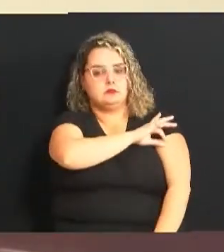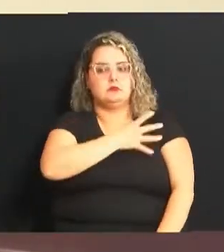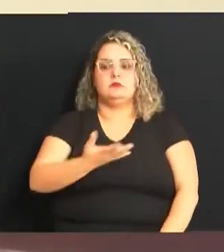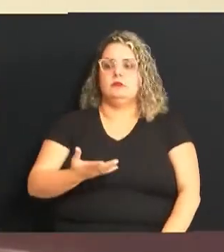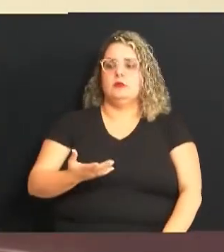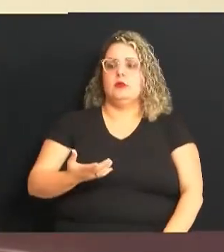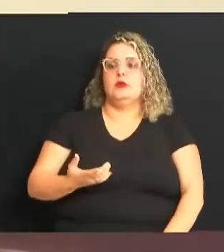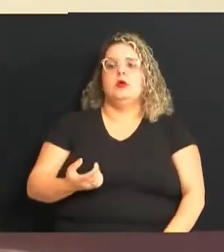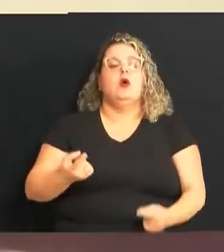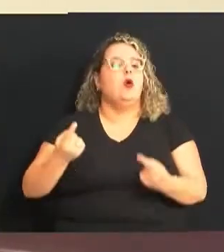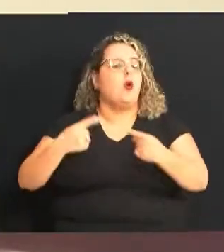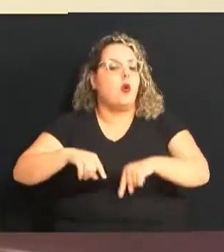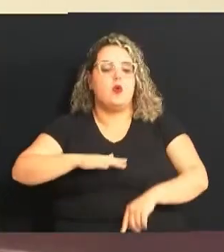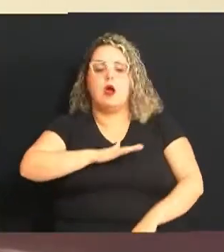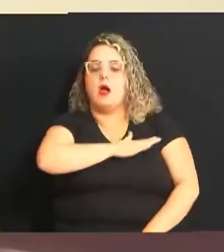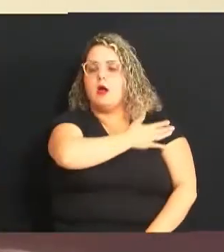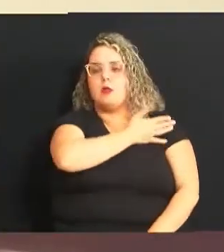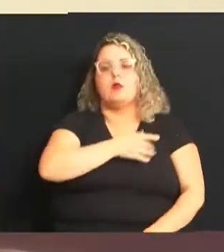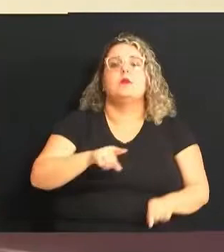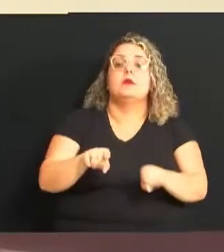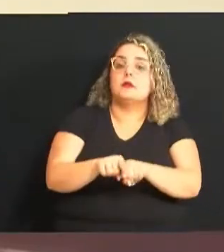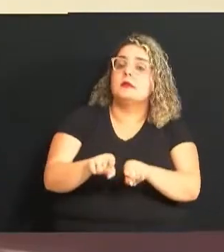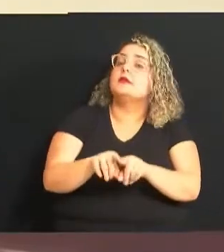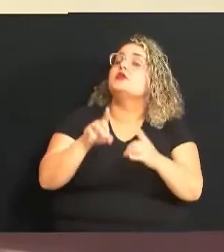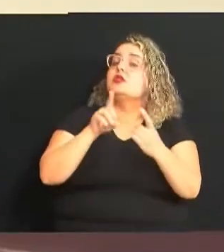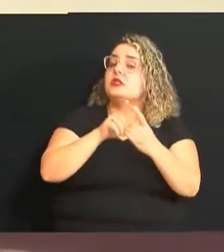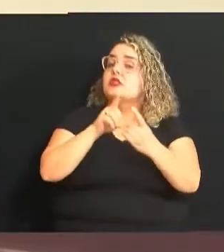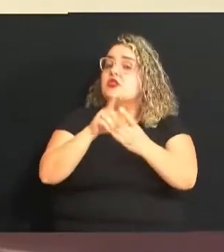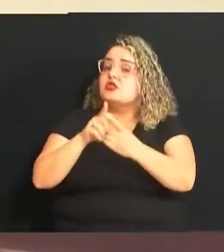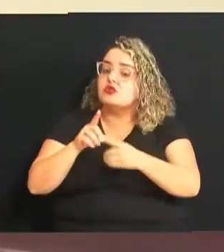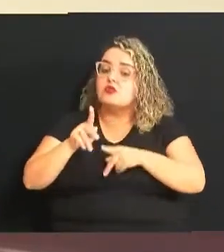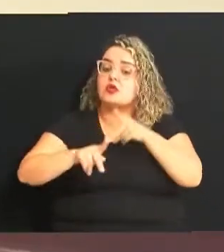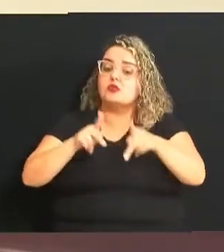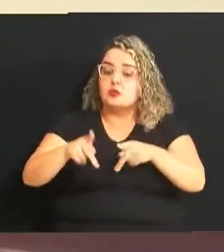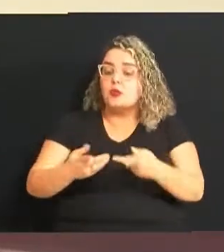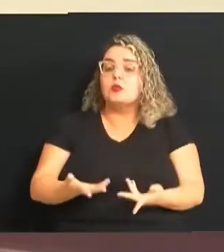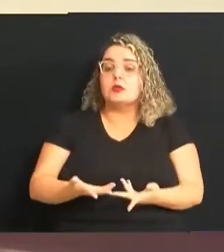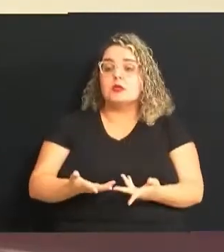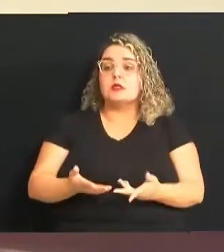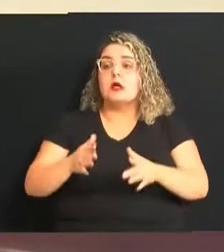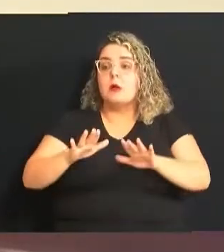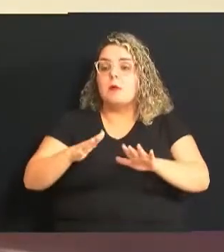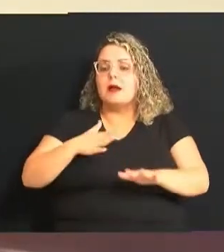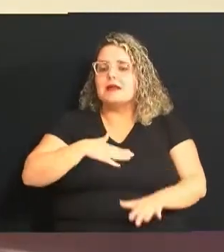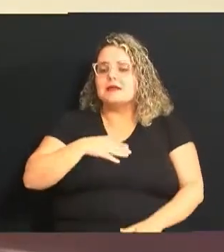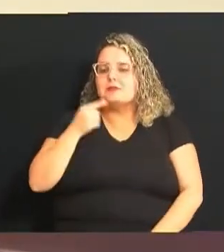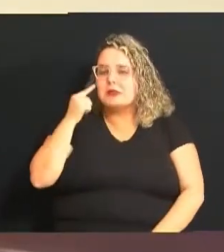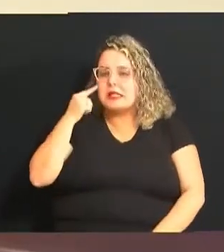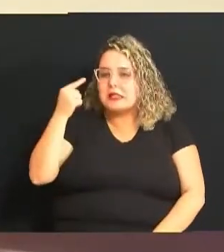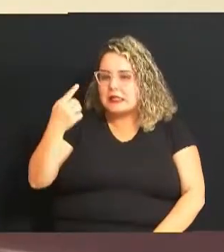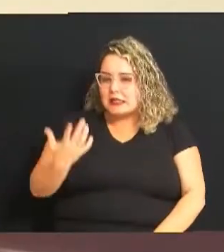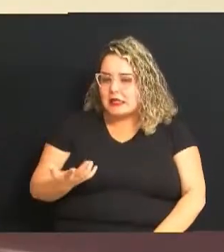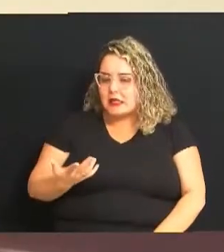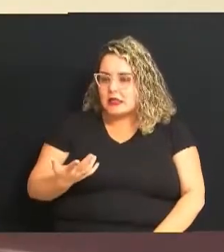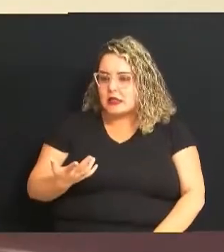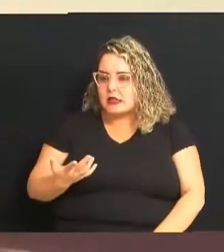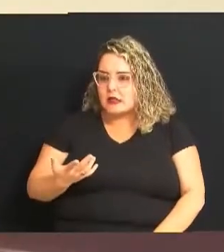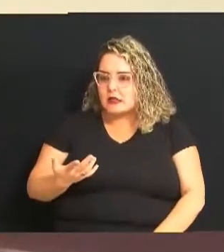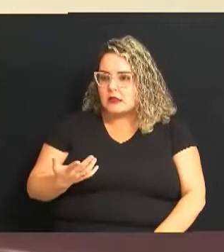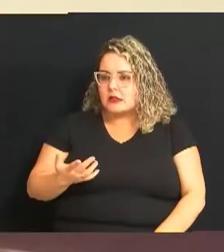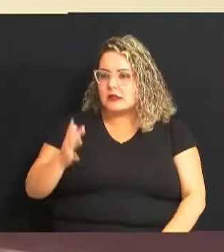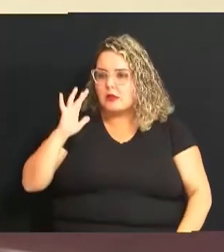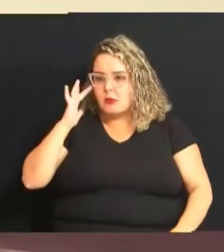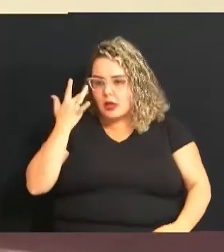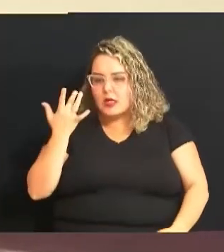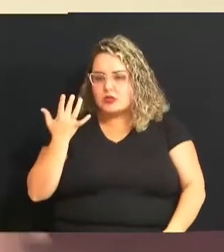combate ao preconceito, como de atendimento à população. Mas a minha impressão é que nós vamos ter,